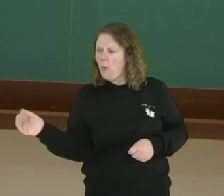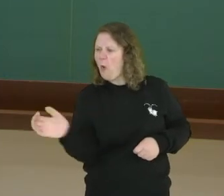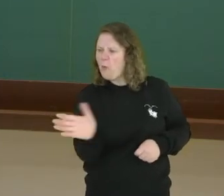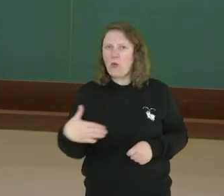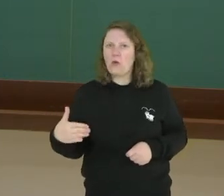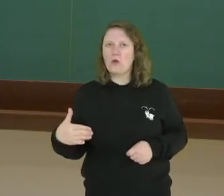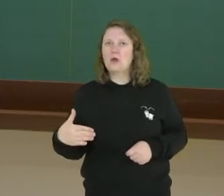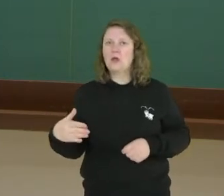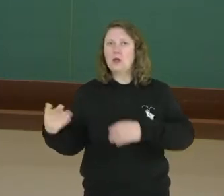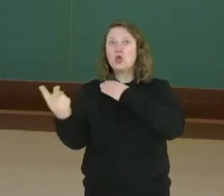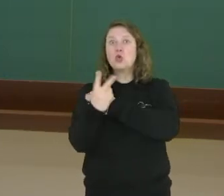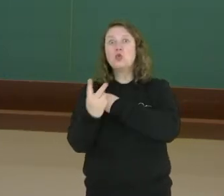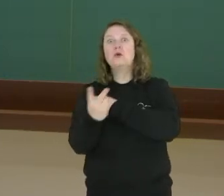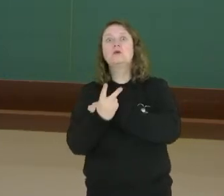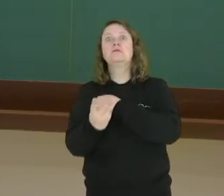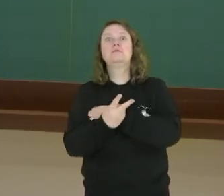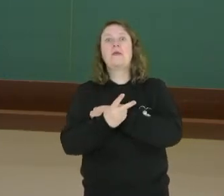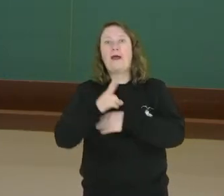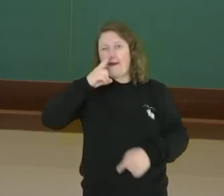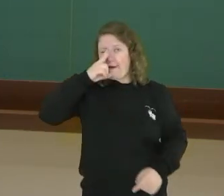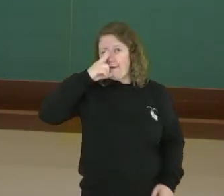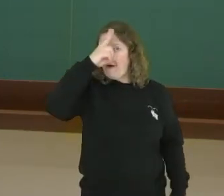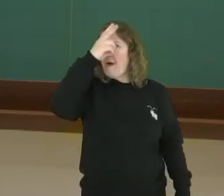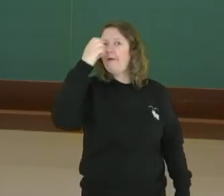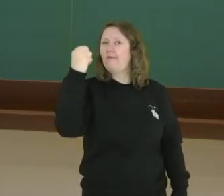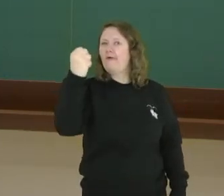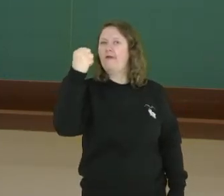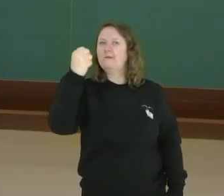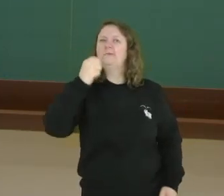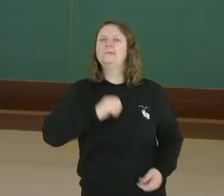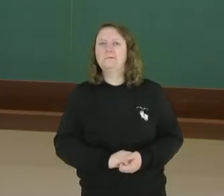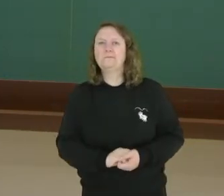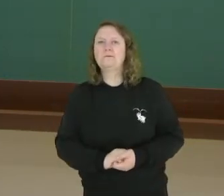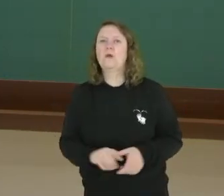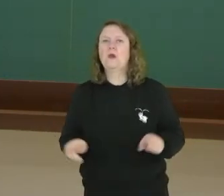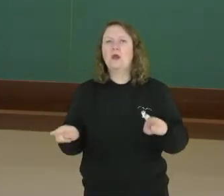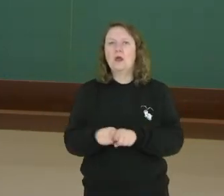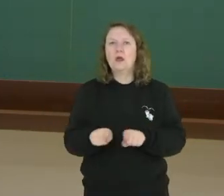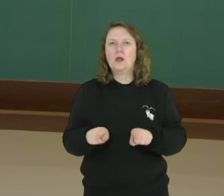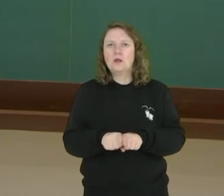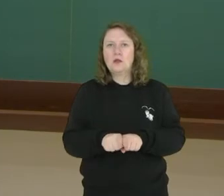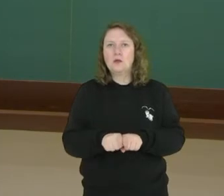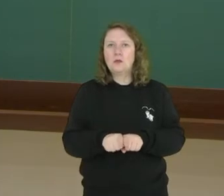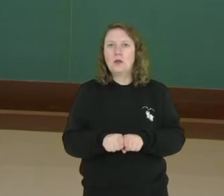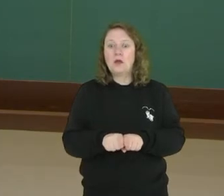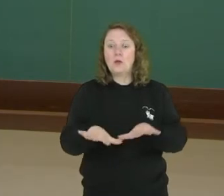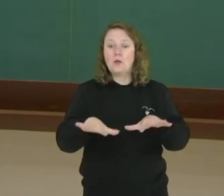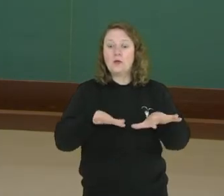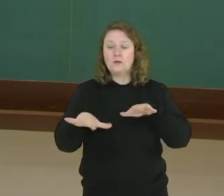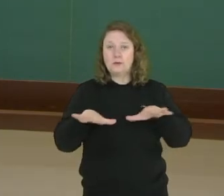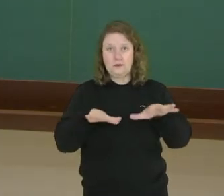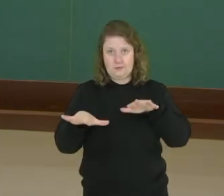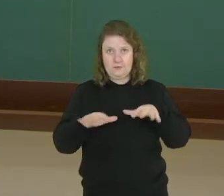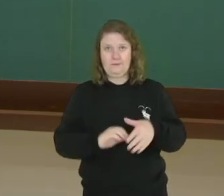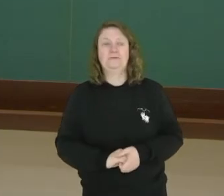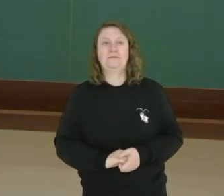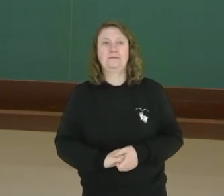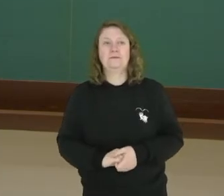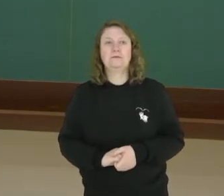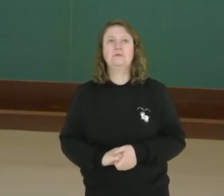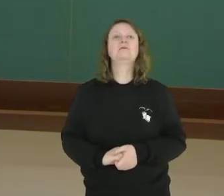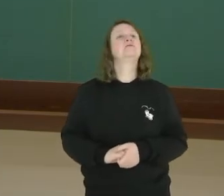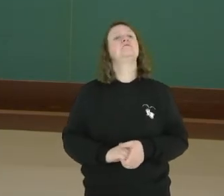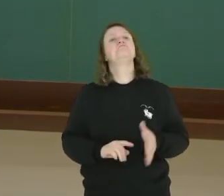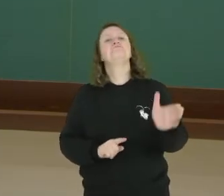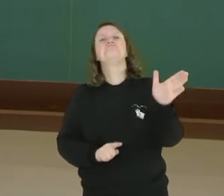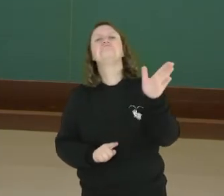cauda firme e forte para se defender e também para a sua locomoção, ok? Então aqui está um crocodilo. E eu